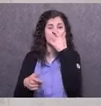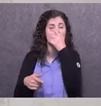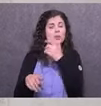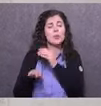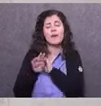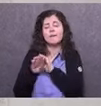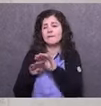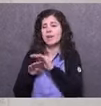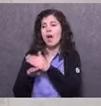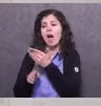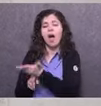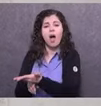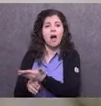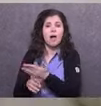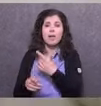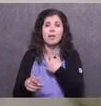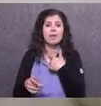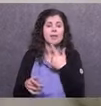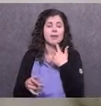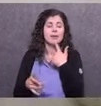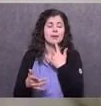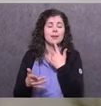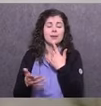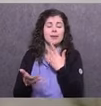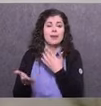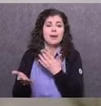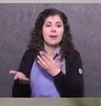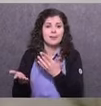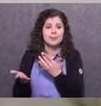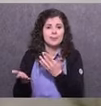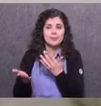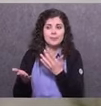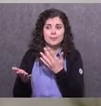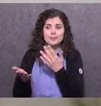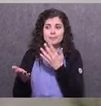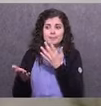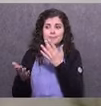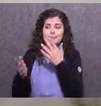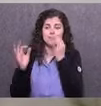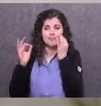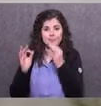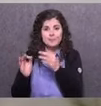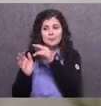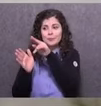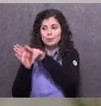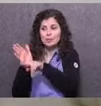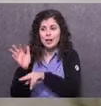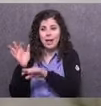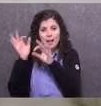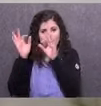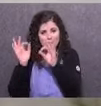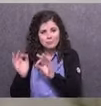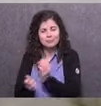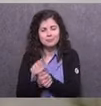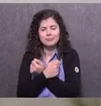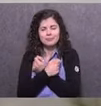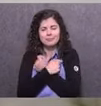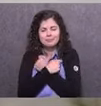ter a possibilidade de se despedir dela.